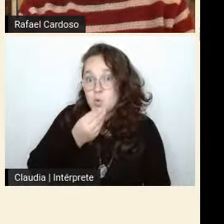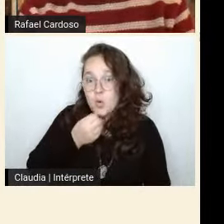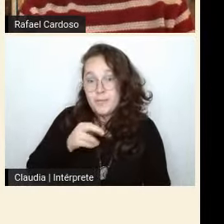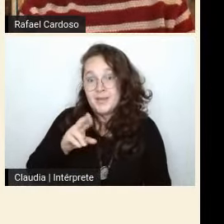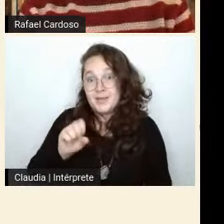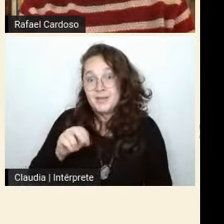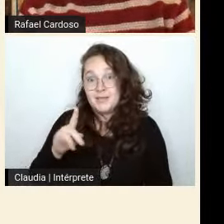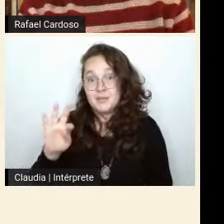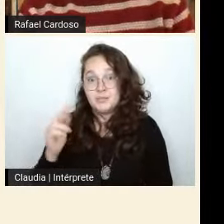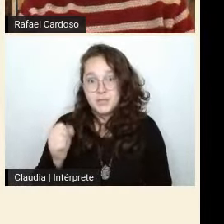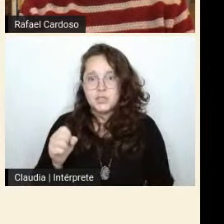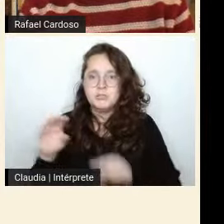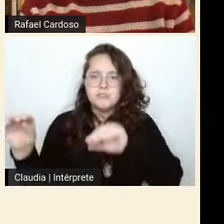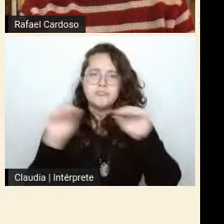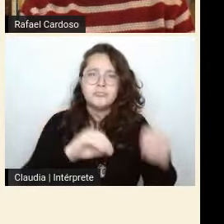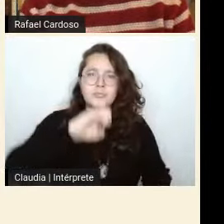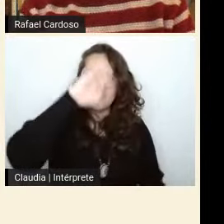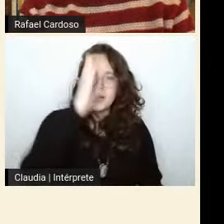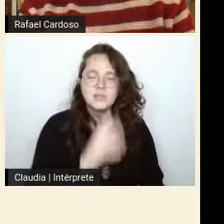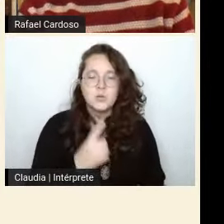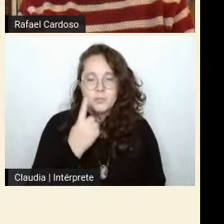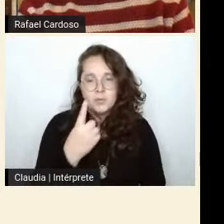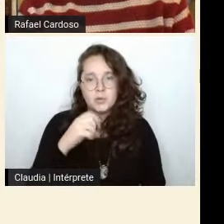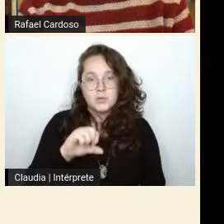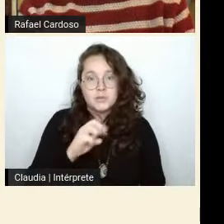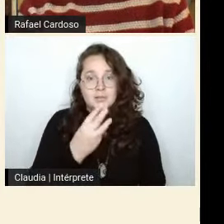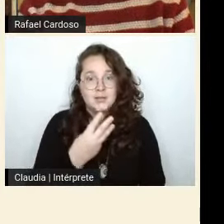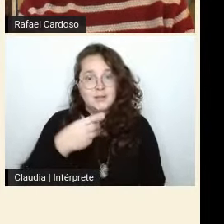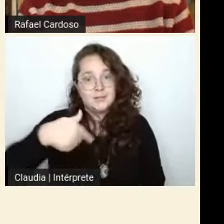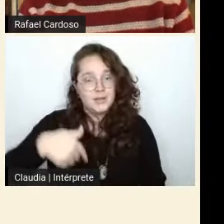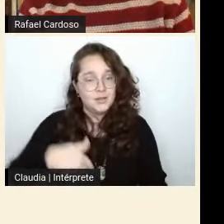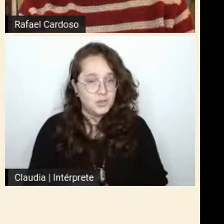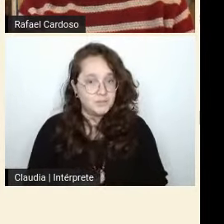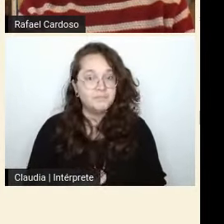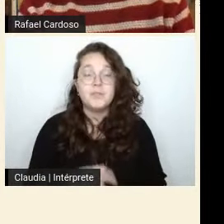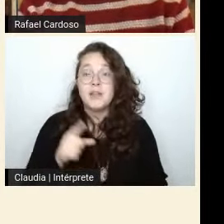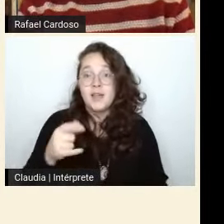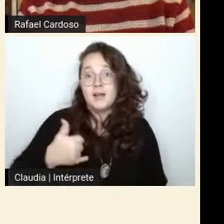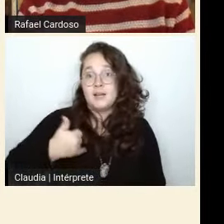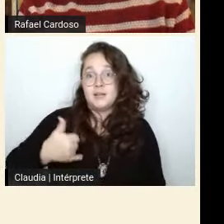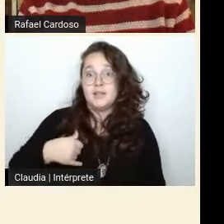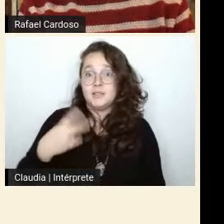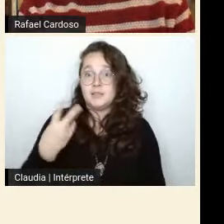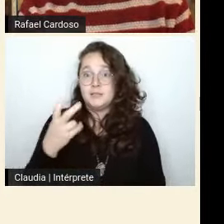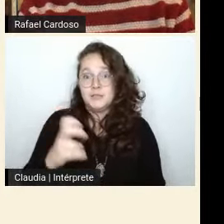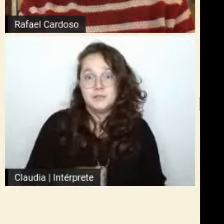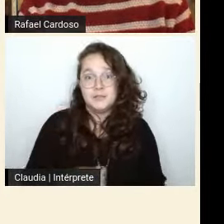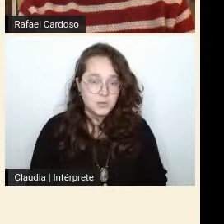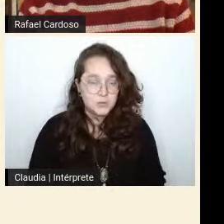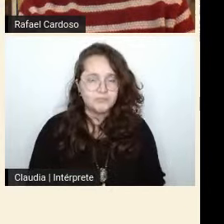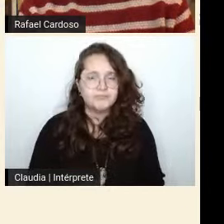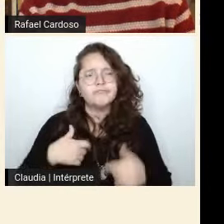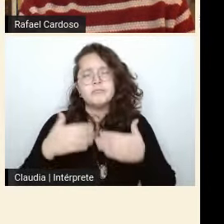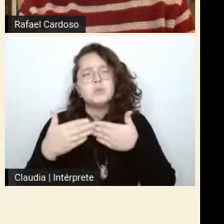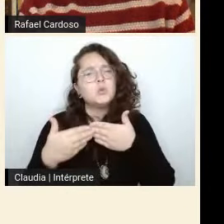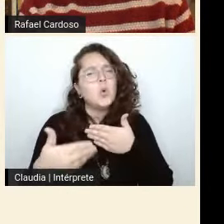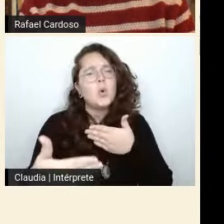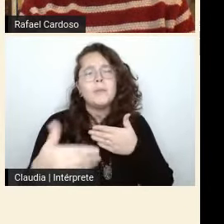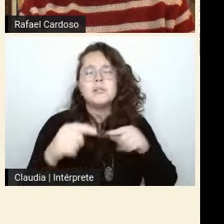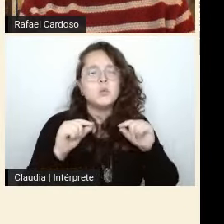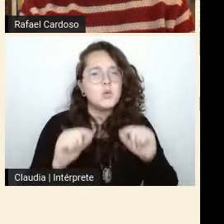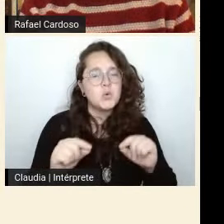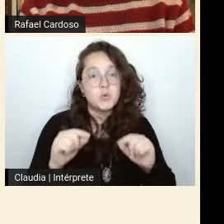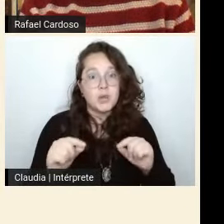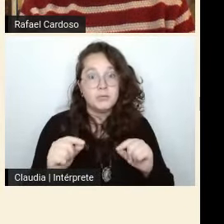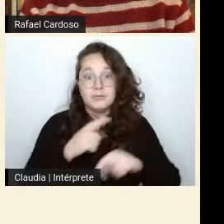de 1937, o primeiro do Estado Novo, aos 25 anos de idade, e tornou-se pioneiro da longa linhagem